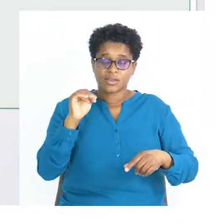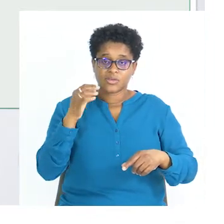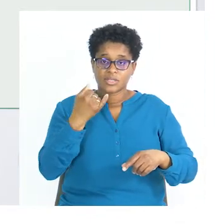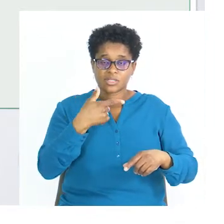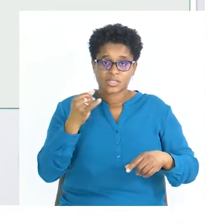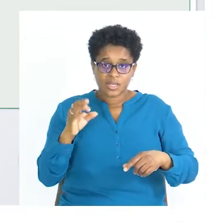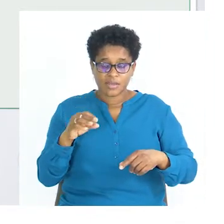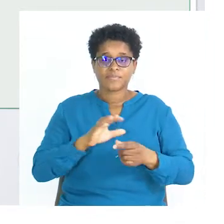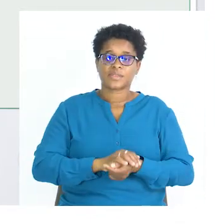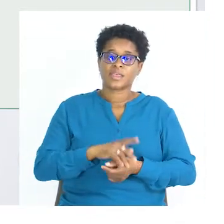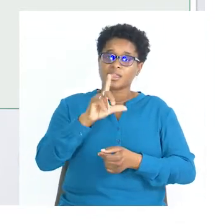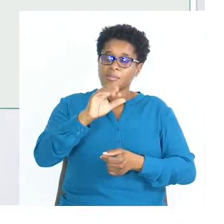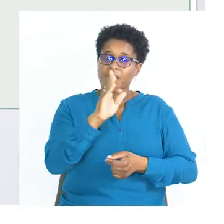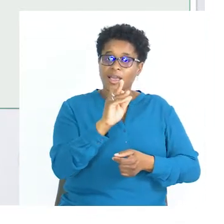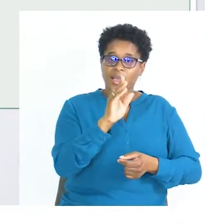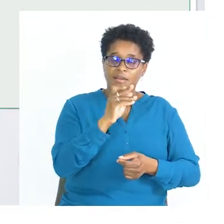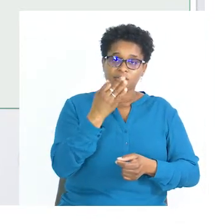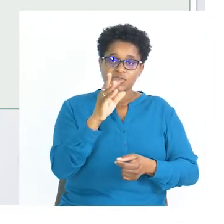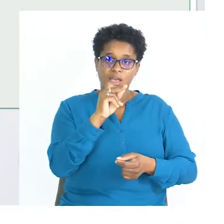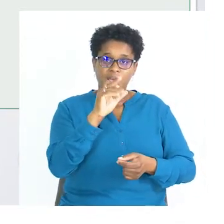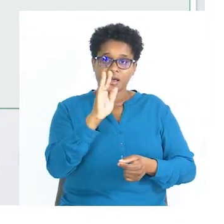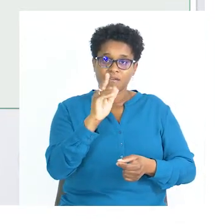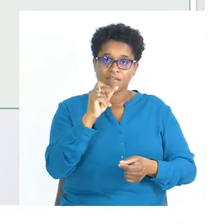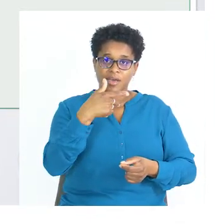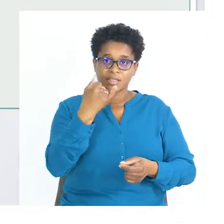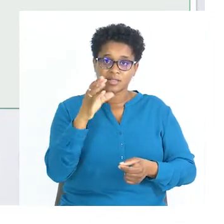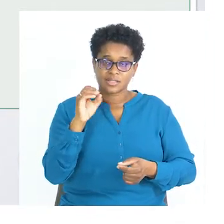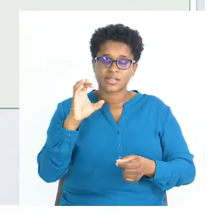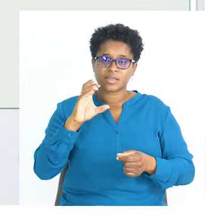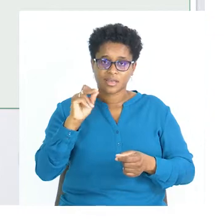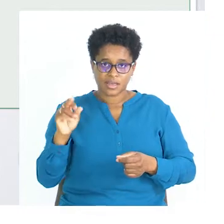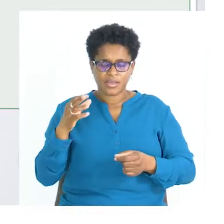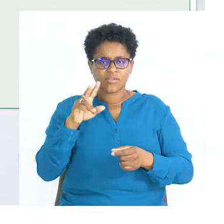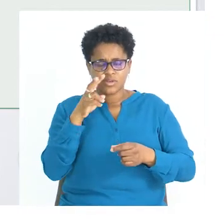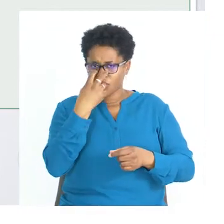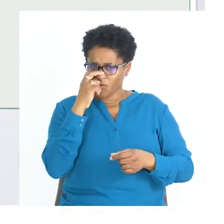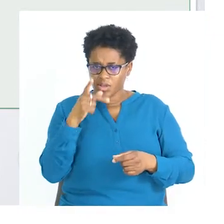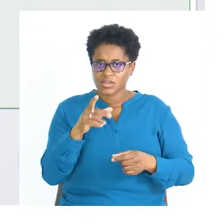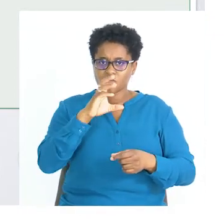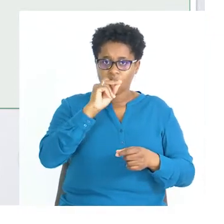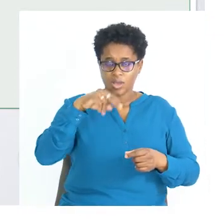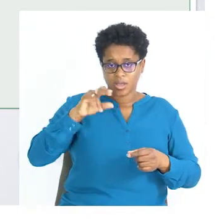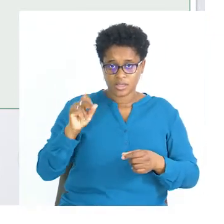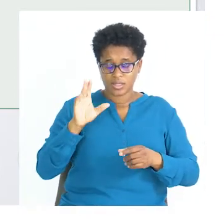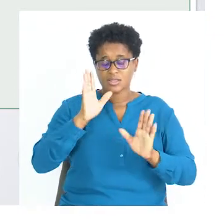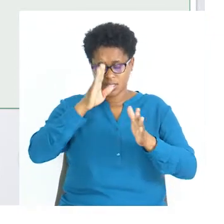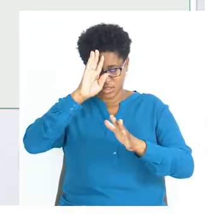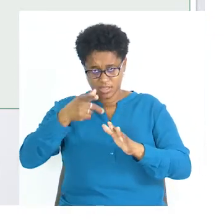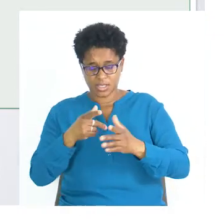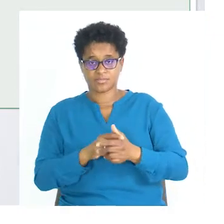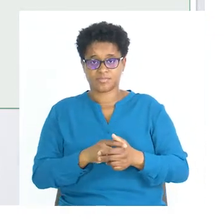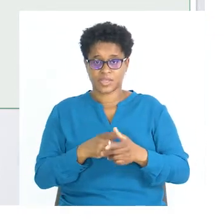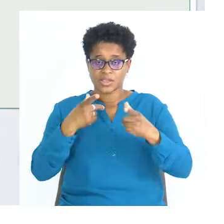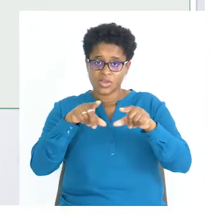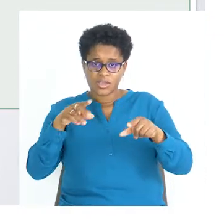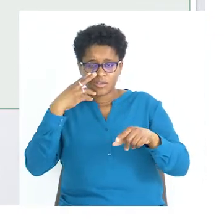fática focaliza no canal. Já sabes que é aquela função de linguagem para teres a certeza que a comunicação está sendo ali enviada, recebida,